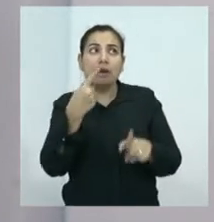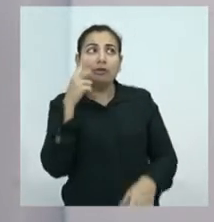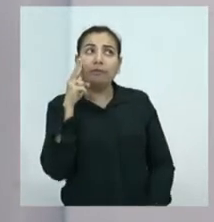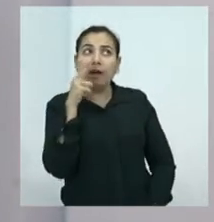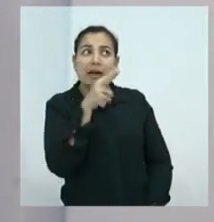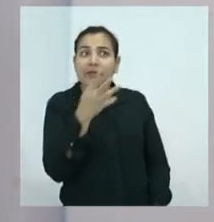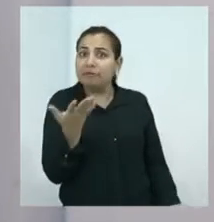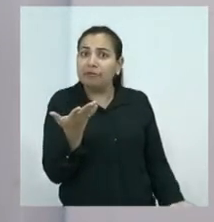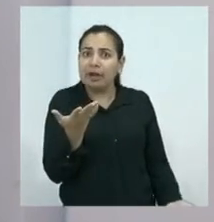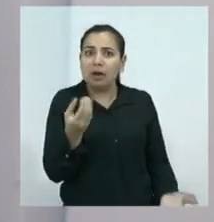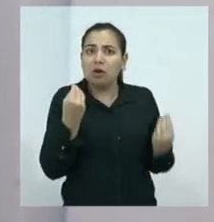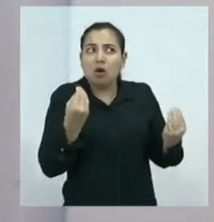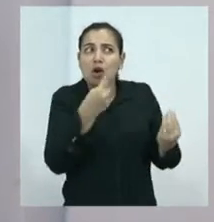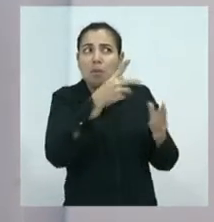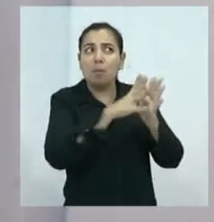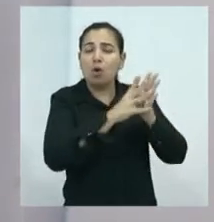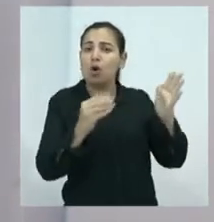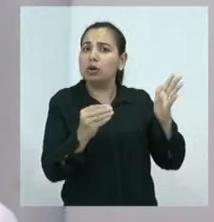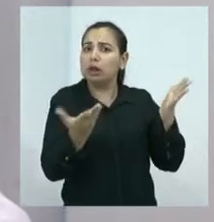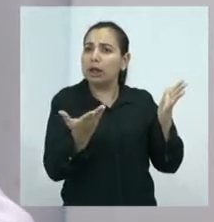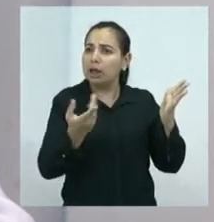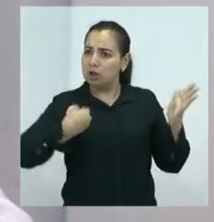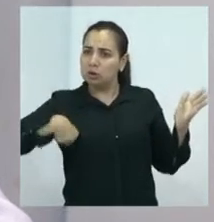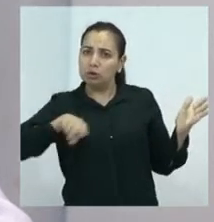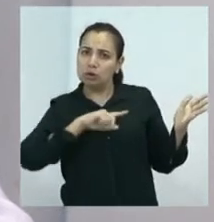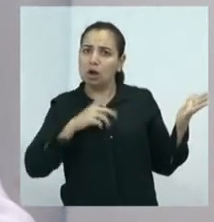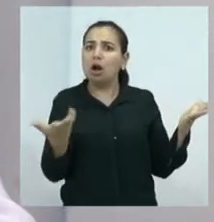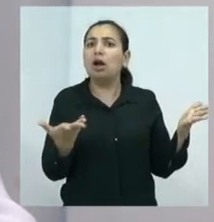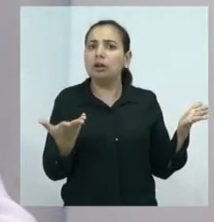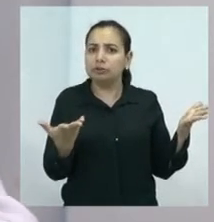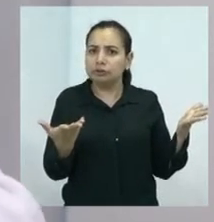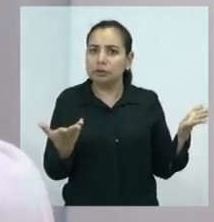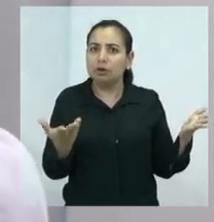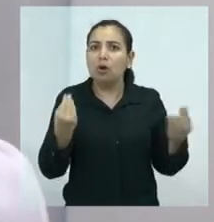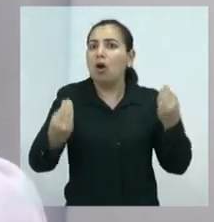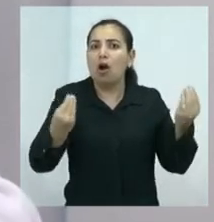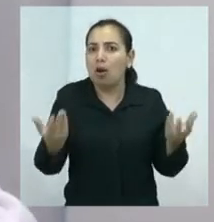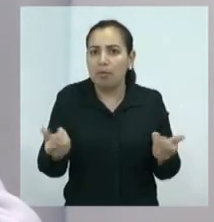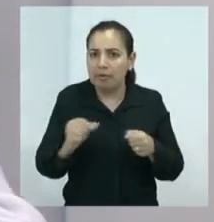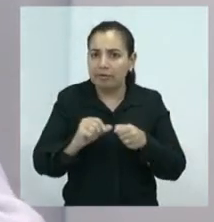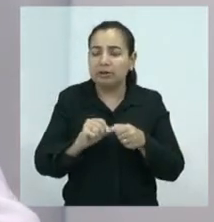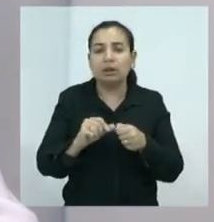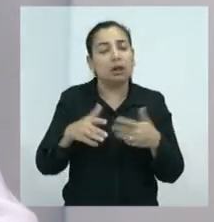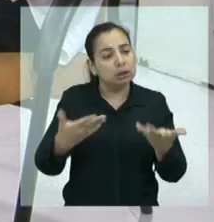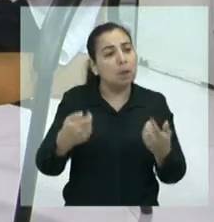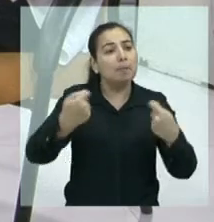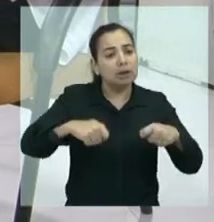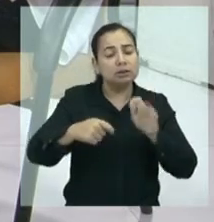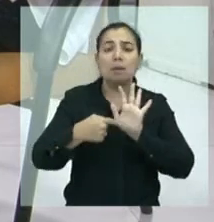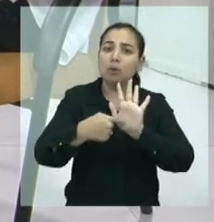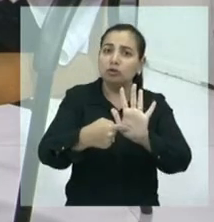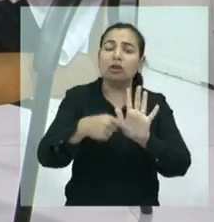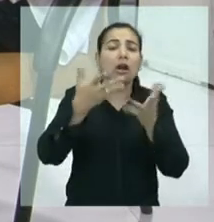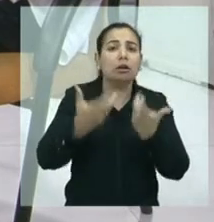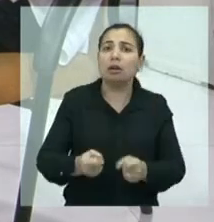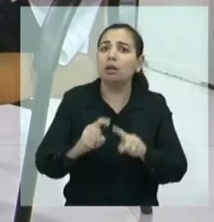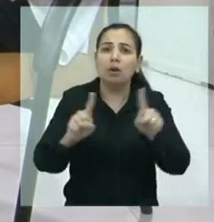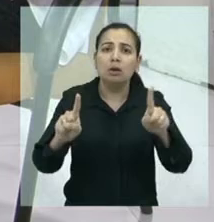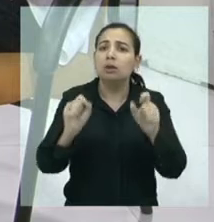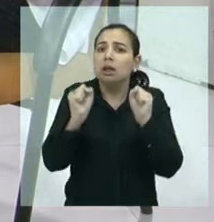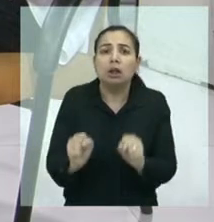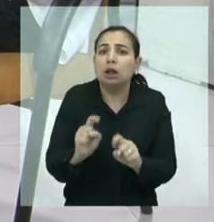posição exemplar para mostrar para a população brasileira que o Estado brasileiro não permite esse tipo de atitude. E assim, no âmbito